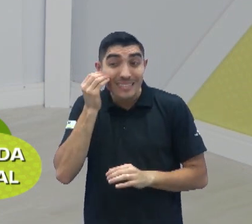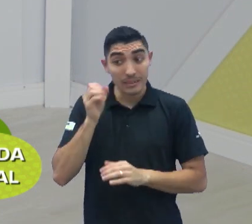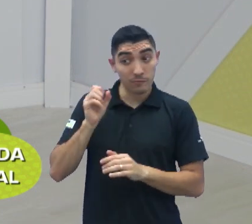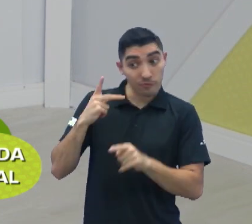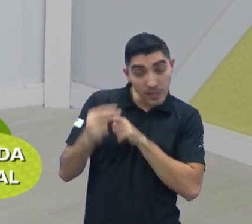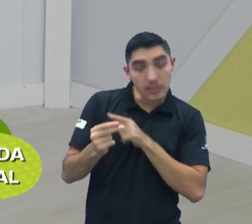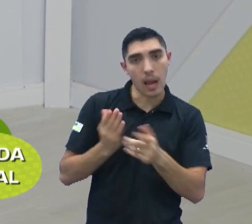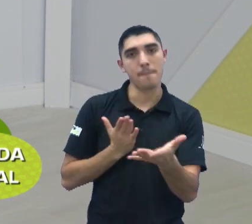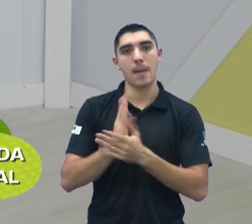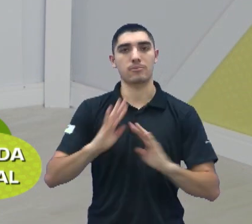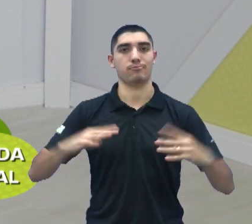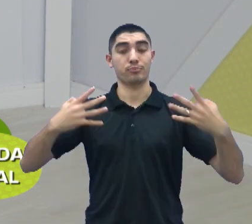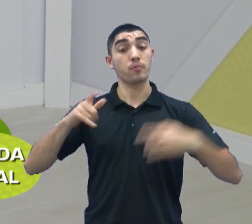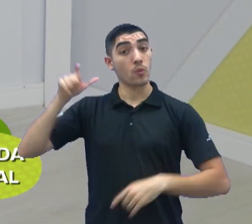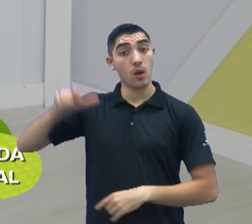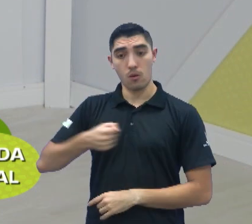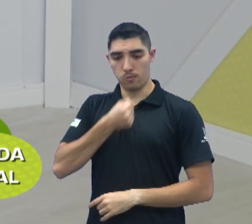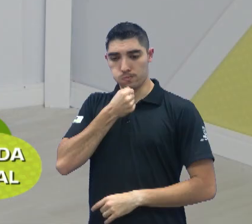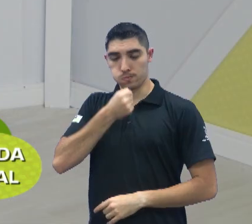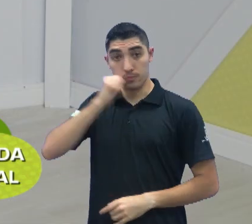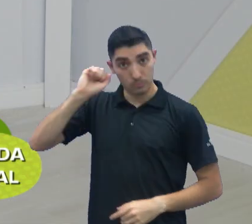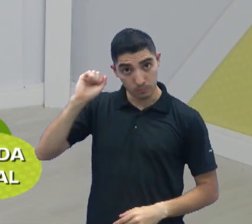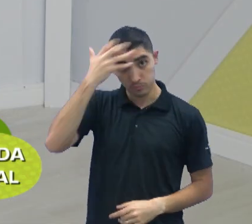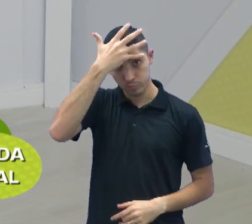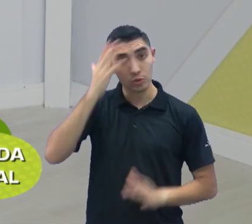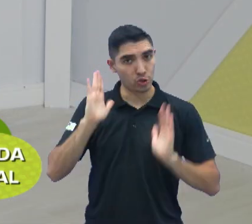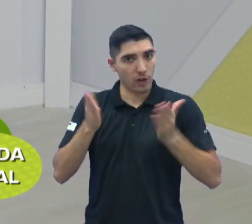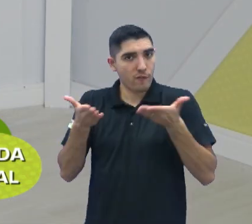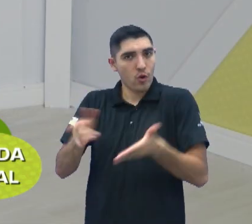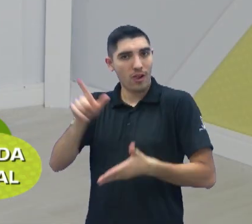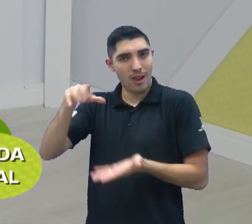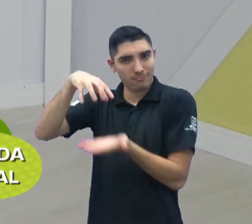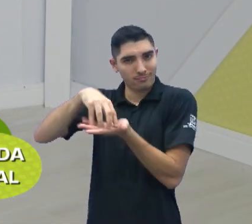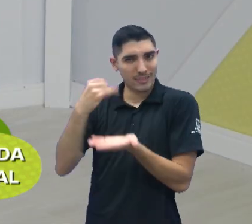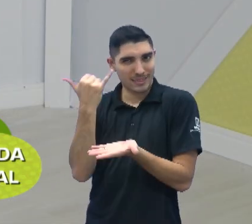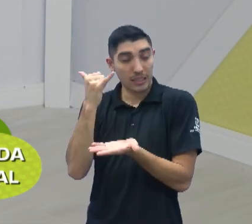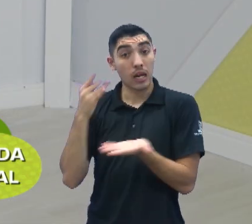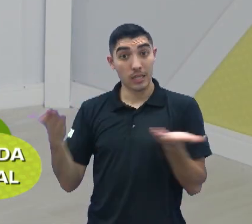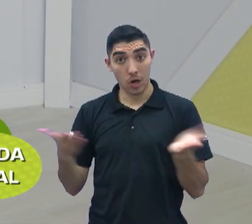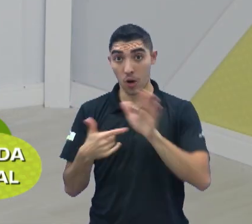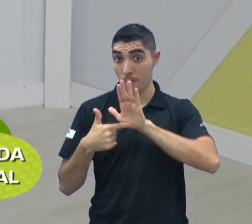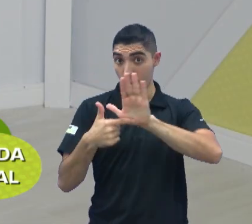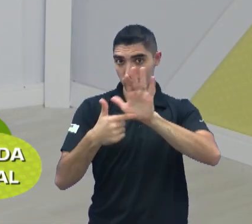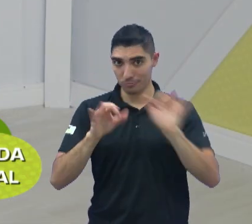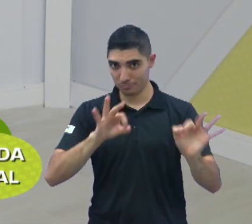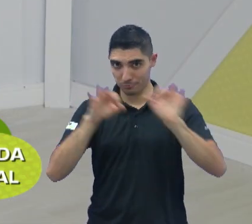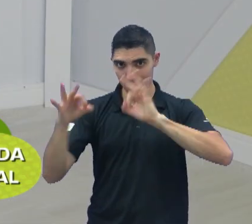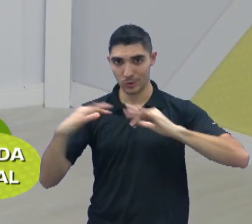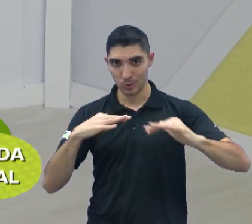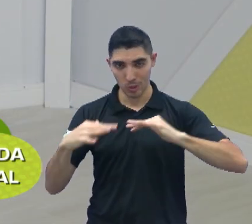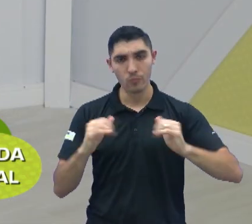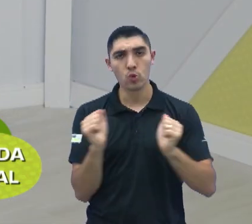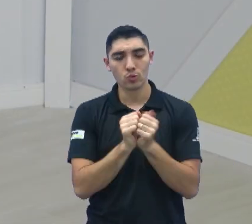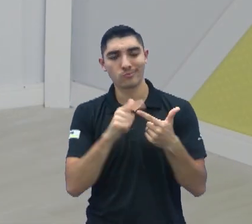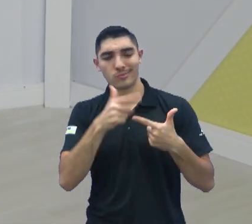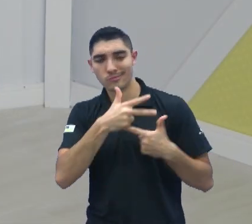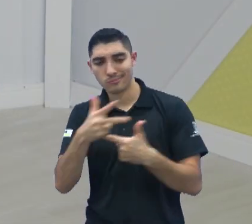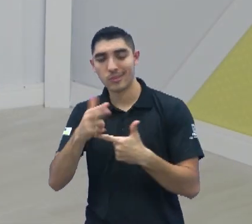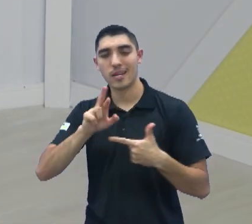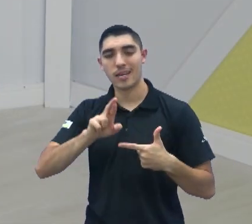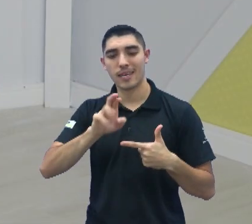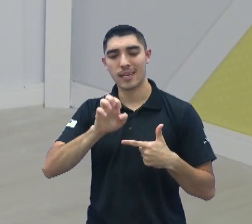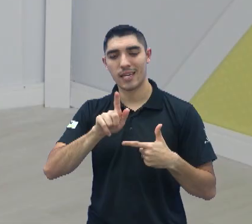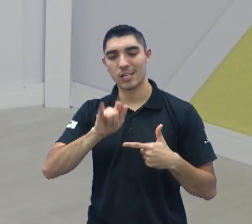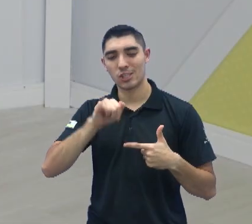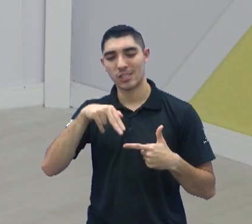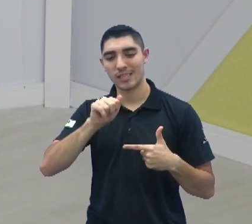Gabriel Campoy, esteve no ginásio do Altos de Santana e vai contar a história do jogo para você. As imagens são de Reginaldo Casulo e o seu